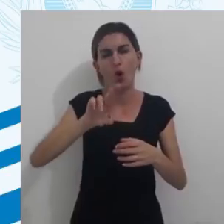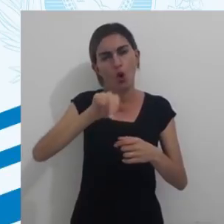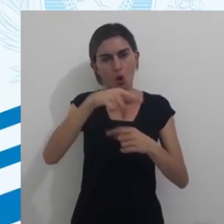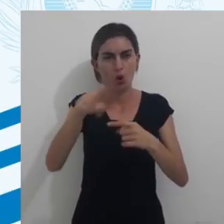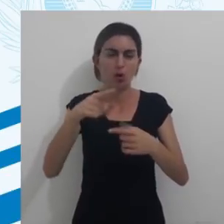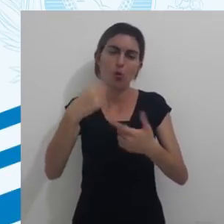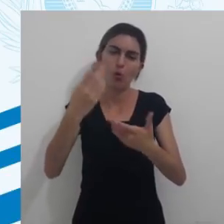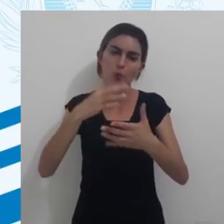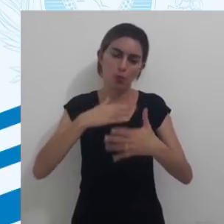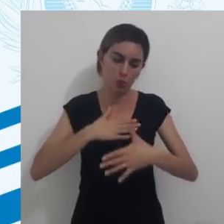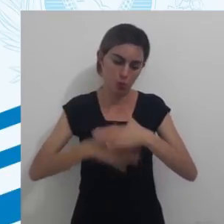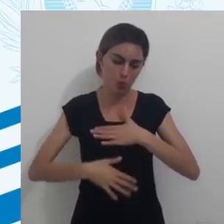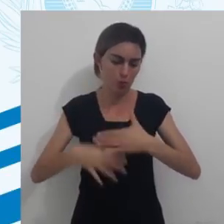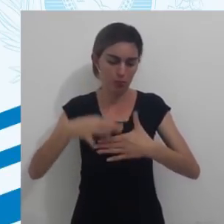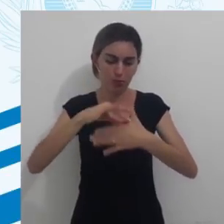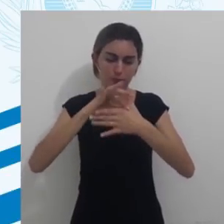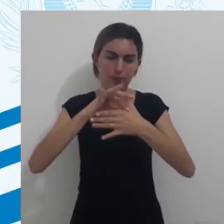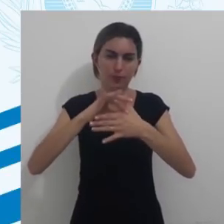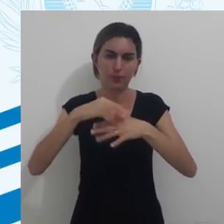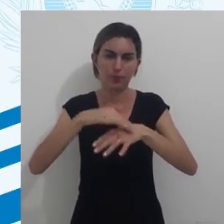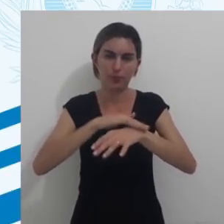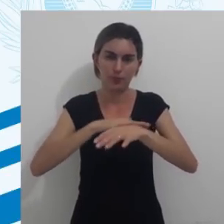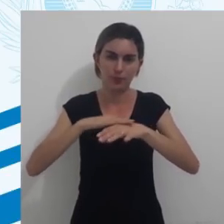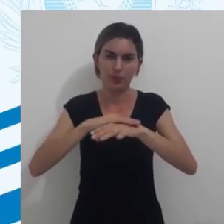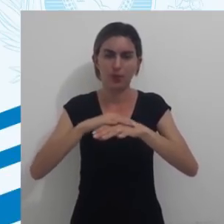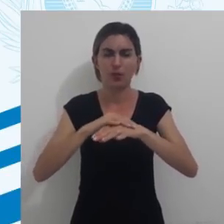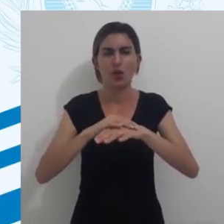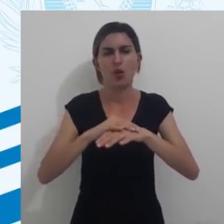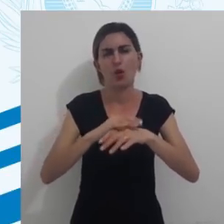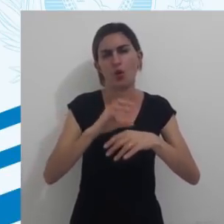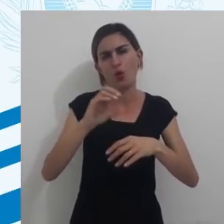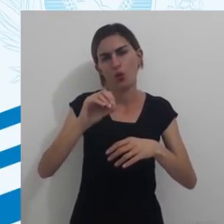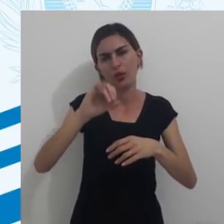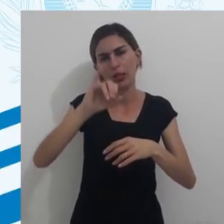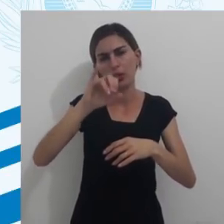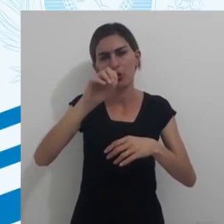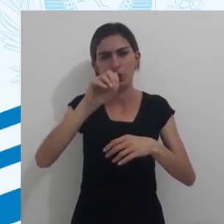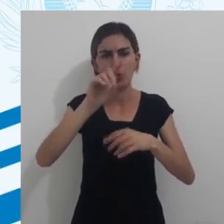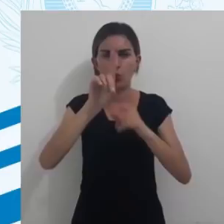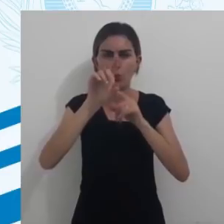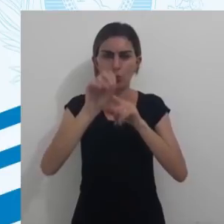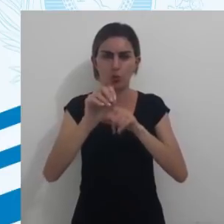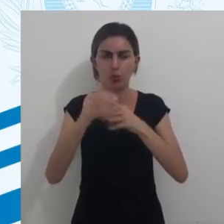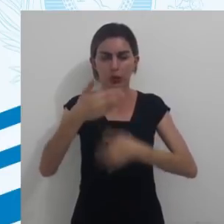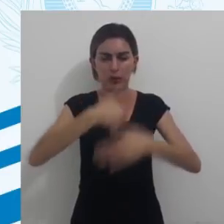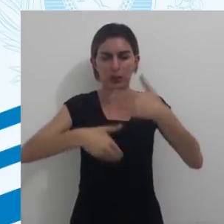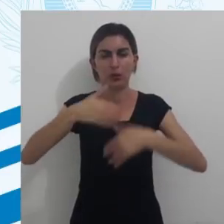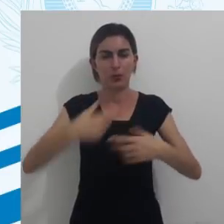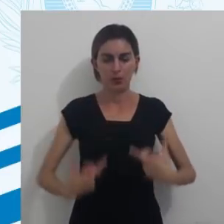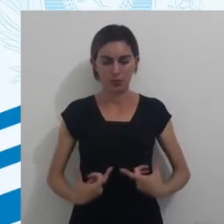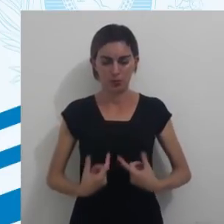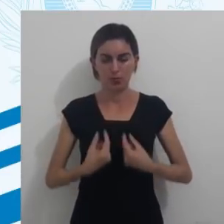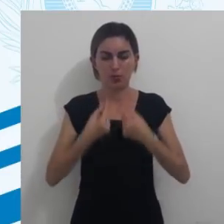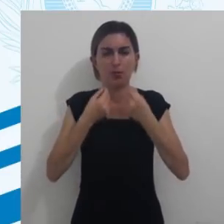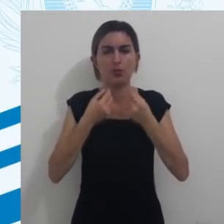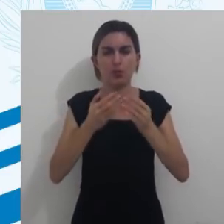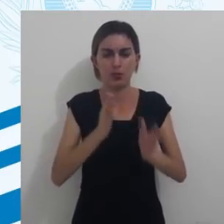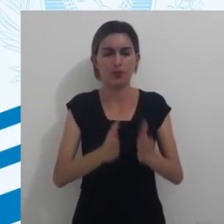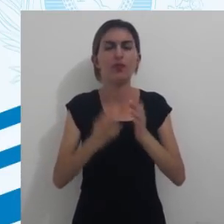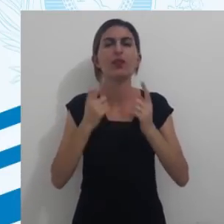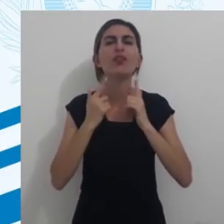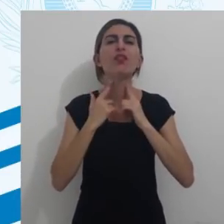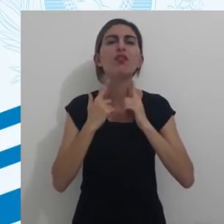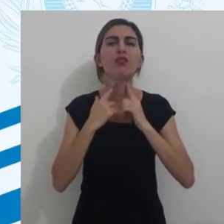ou tecido do corpo humano. Por exemplo, isótopos de iodo para o tratamento de câncer e regulação da